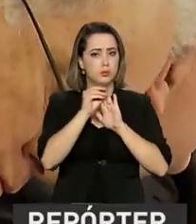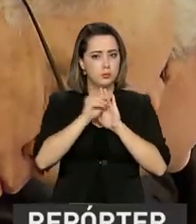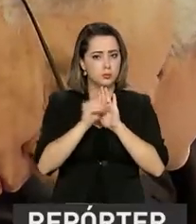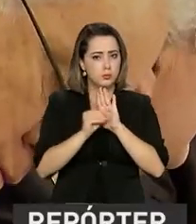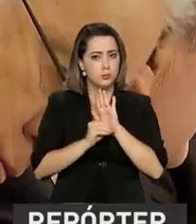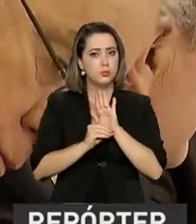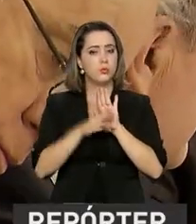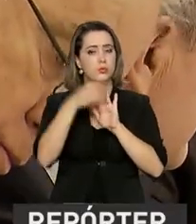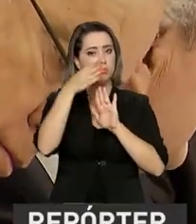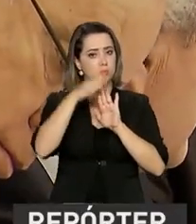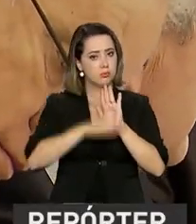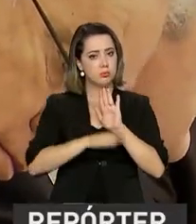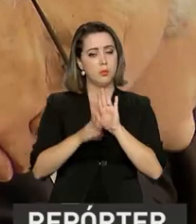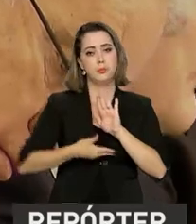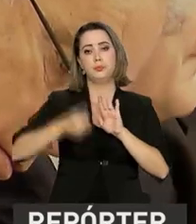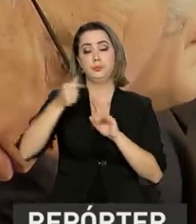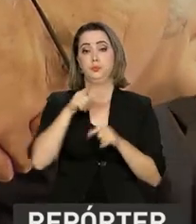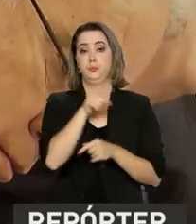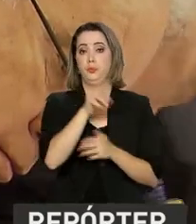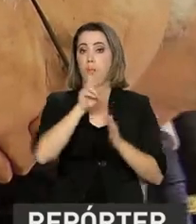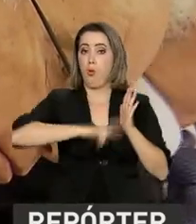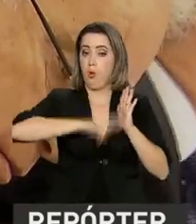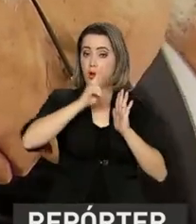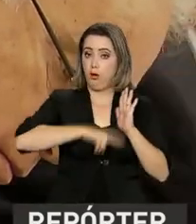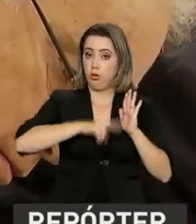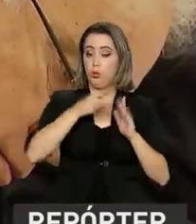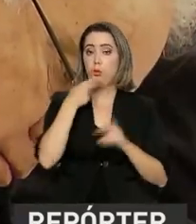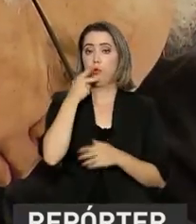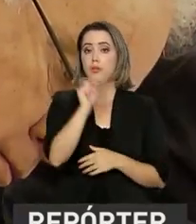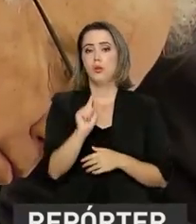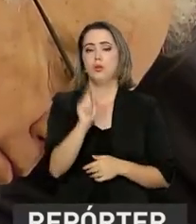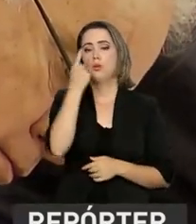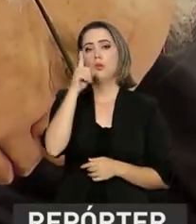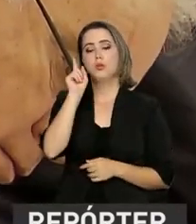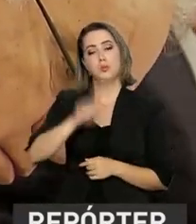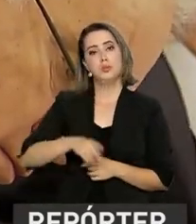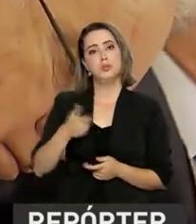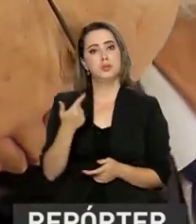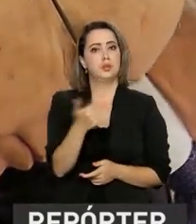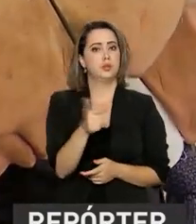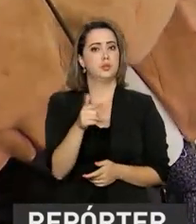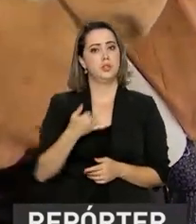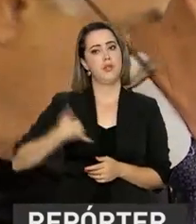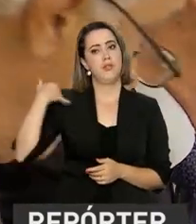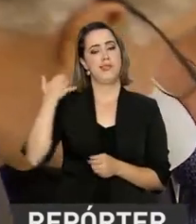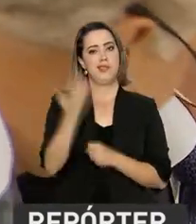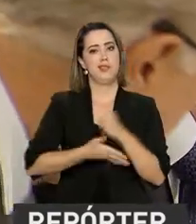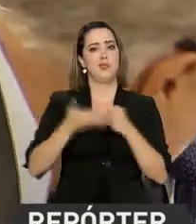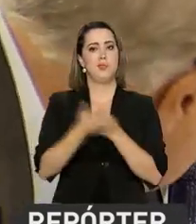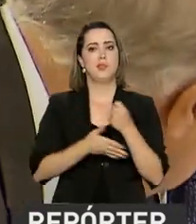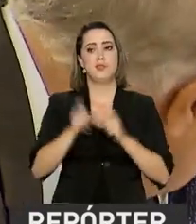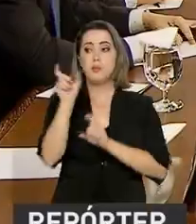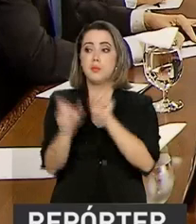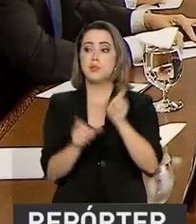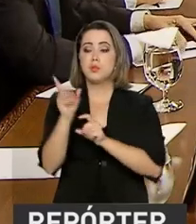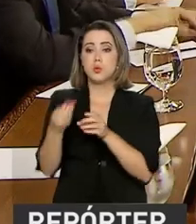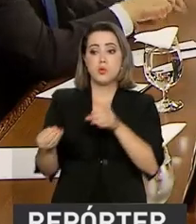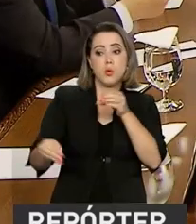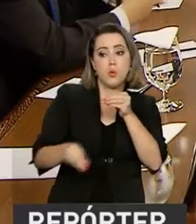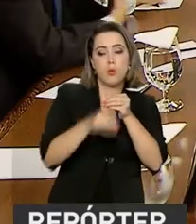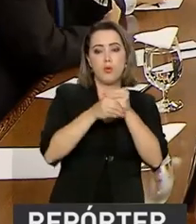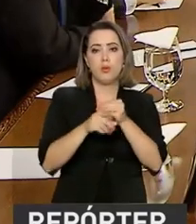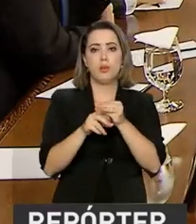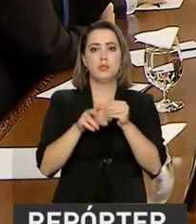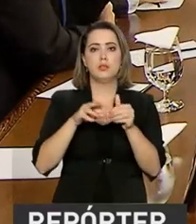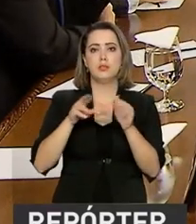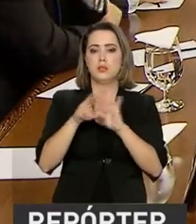relator da proposta na casa disse que uma das adaptações acertadas é que não haverá idade mínima para o trabalhador ser enquadrado